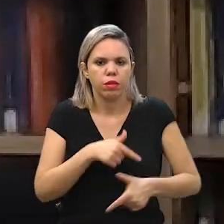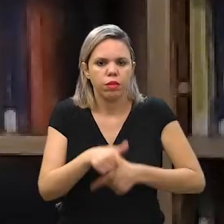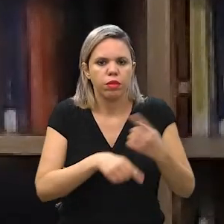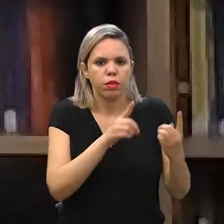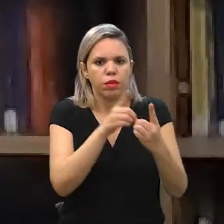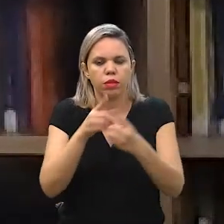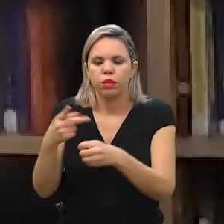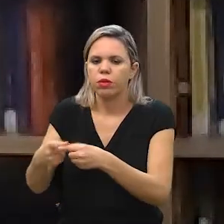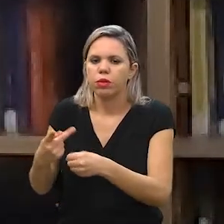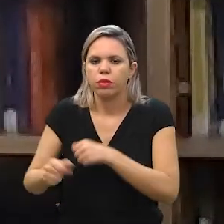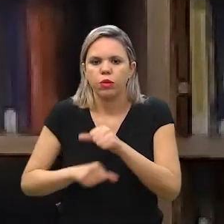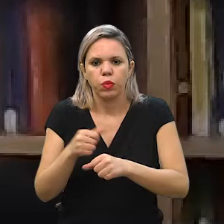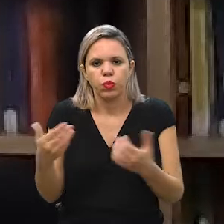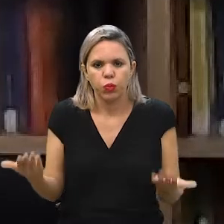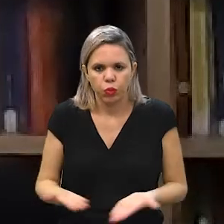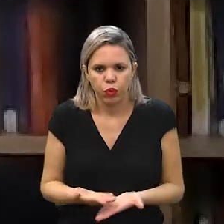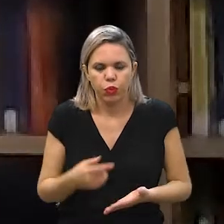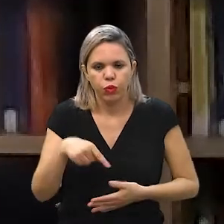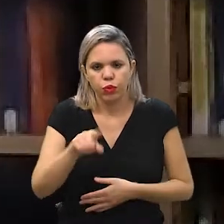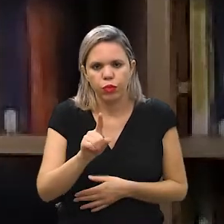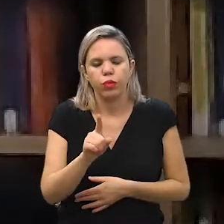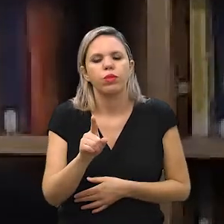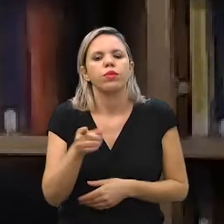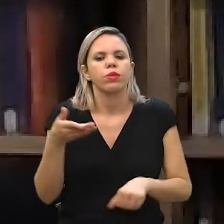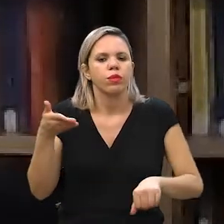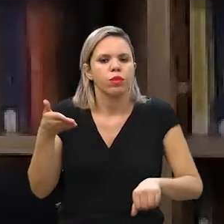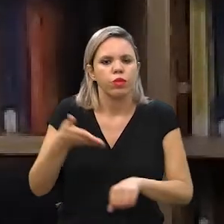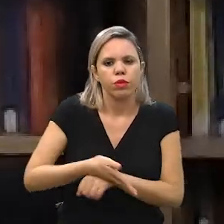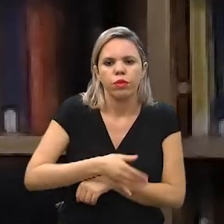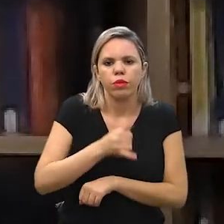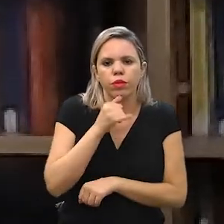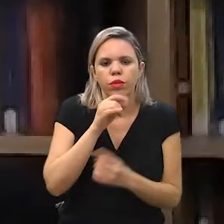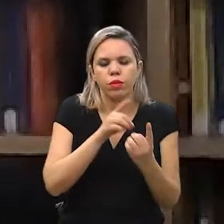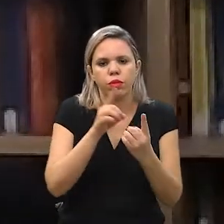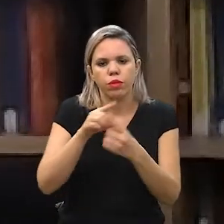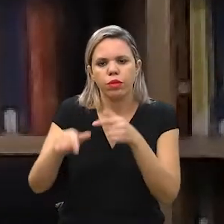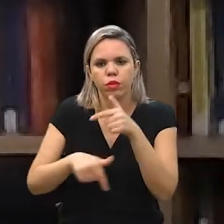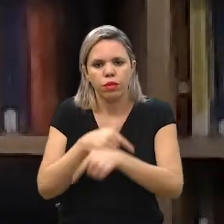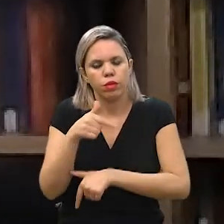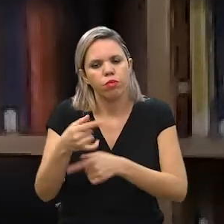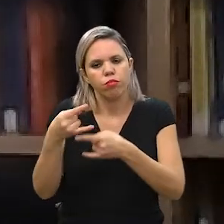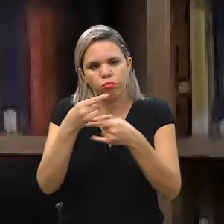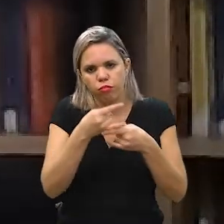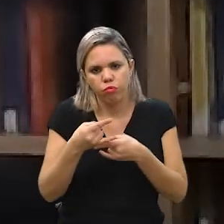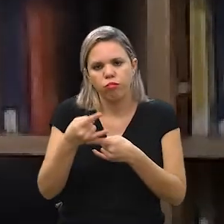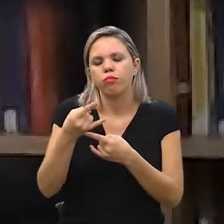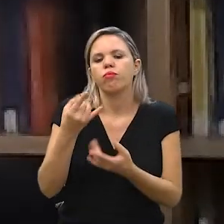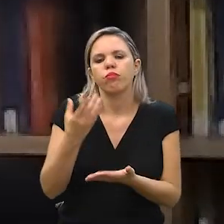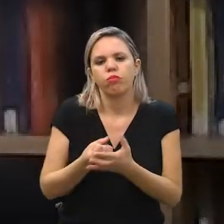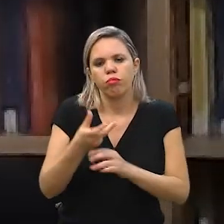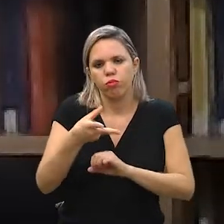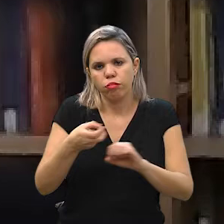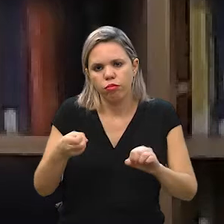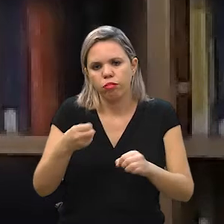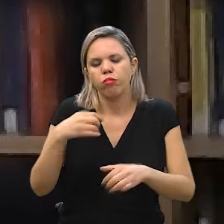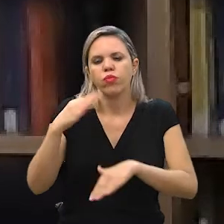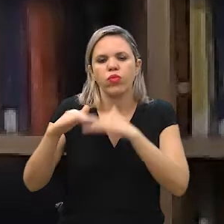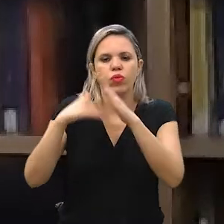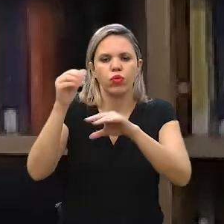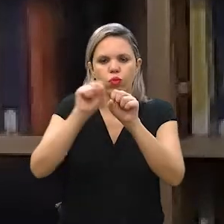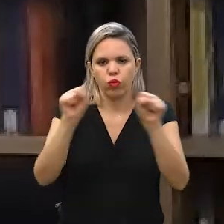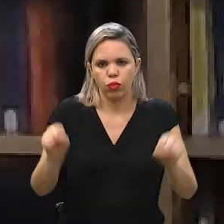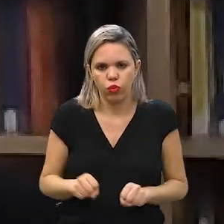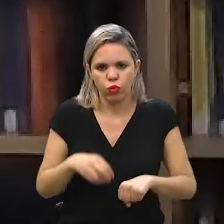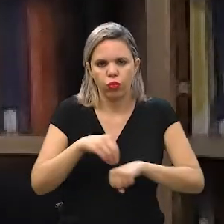dos produtos mudaram. Hoje, você acessa serviços por streaming, né? Então, você tem que desenvolver sistemas